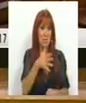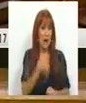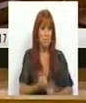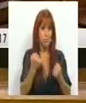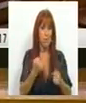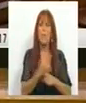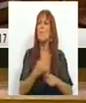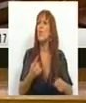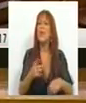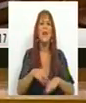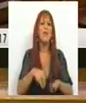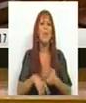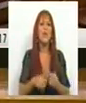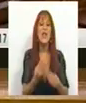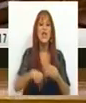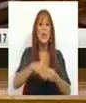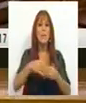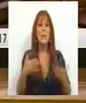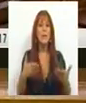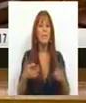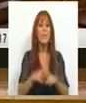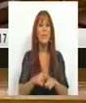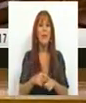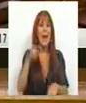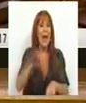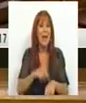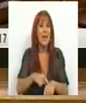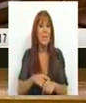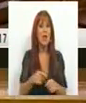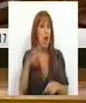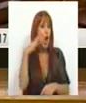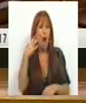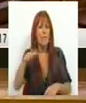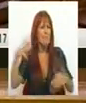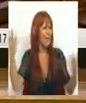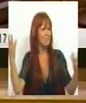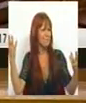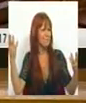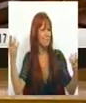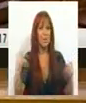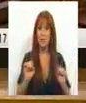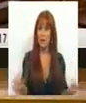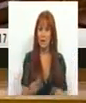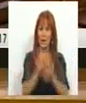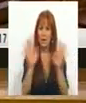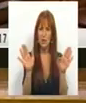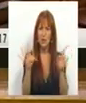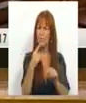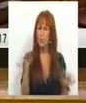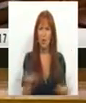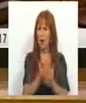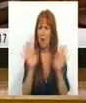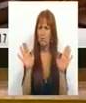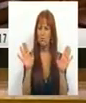explicar porque o faz extraordinariamente em tempos de normalidade. Que fique claro, muito